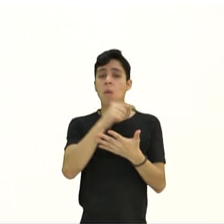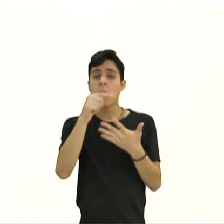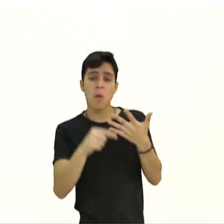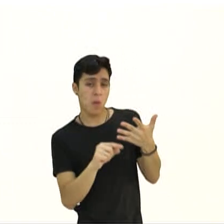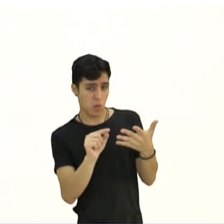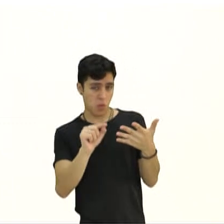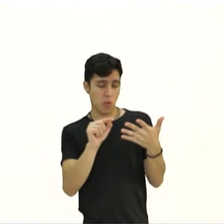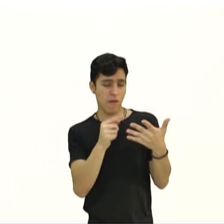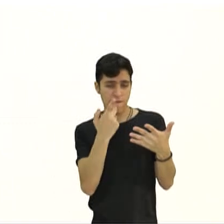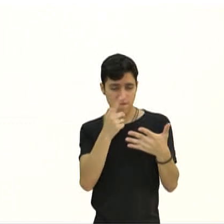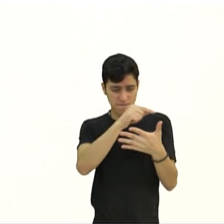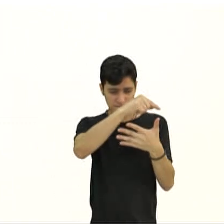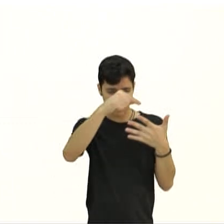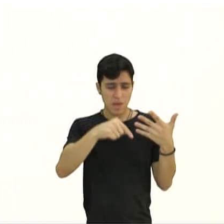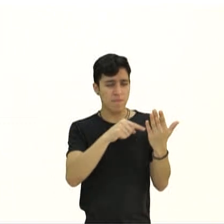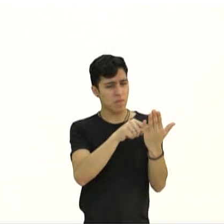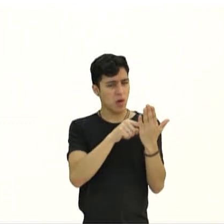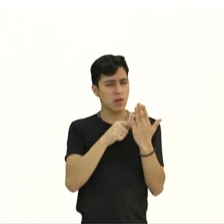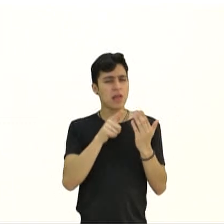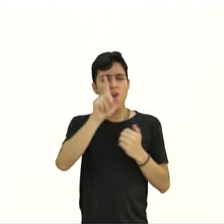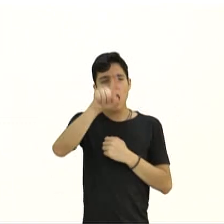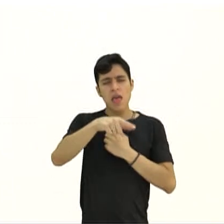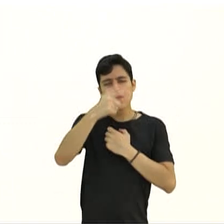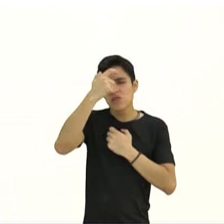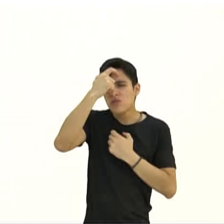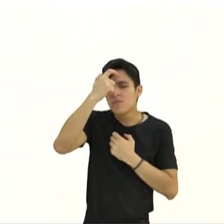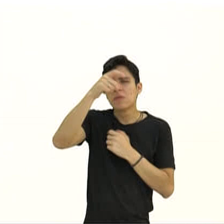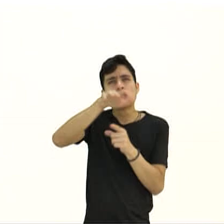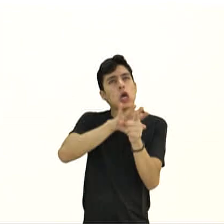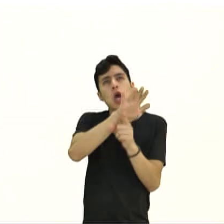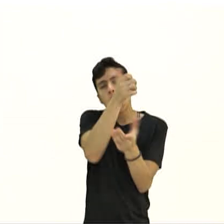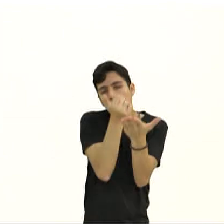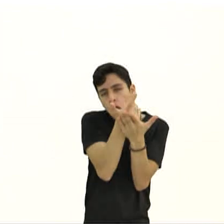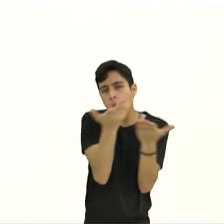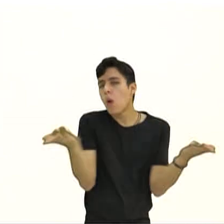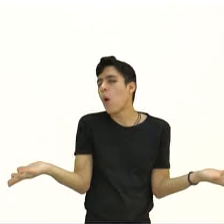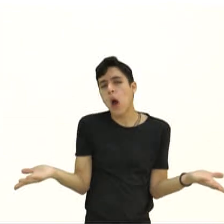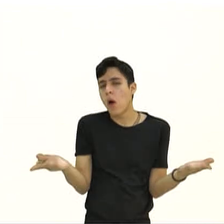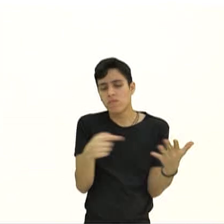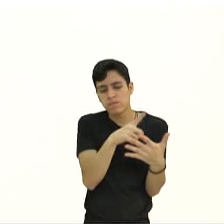aqui descritas mostram uma mentalidade consumista?